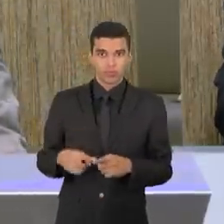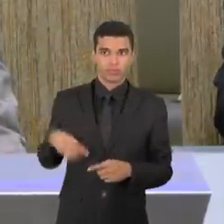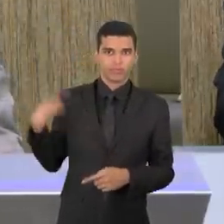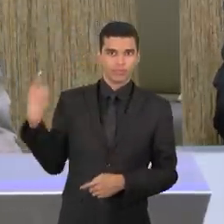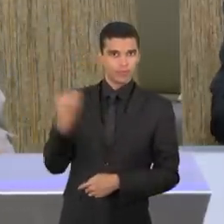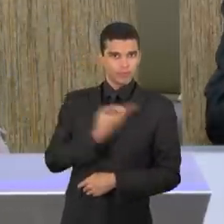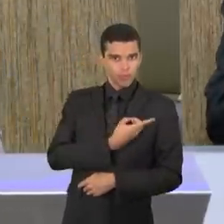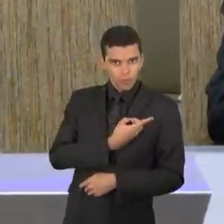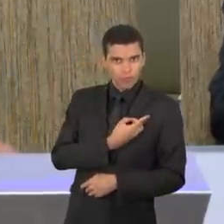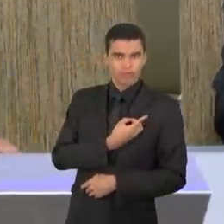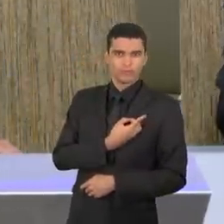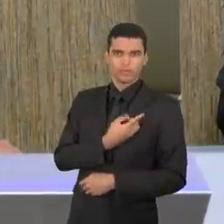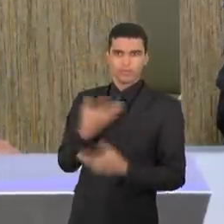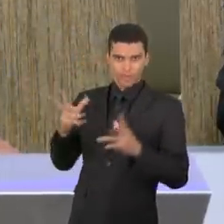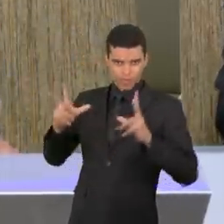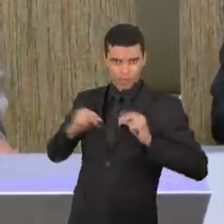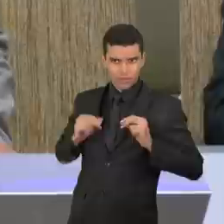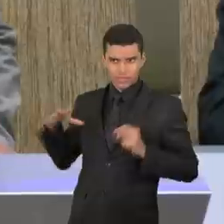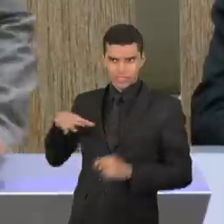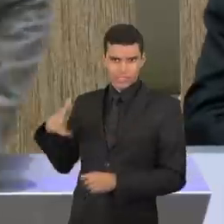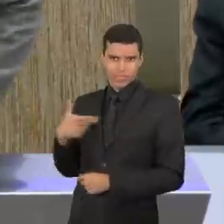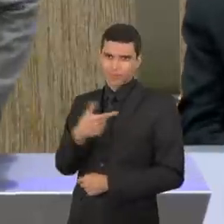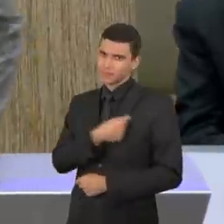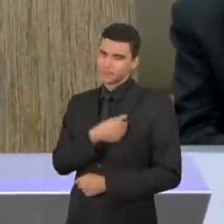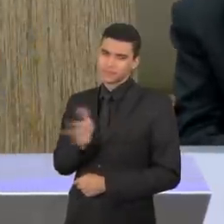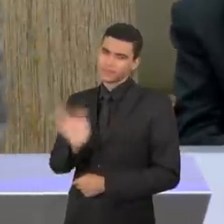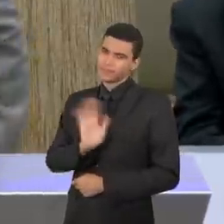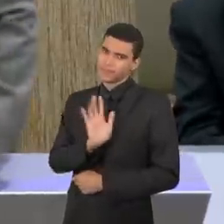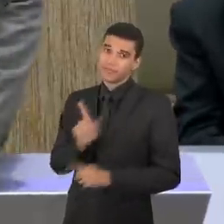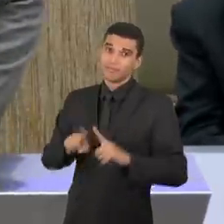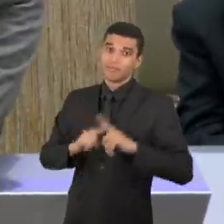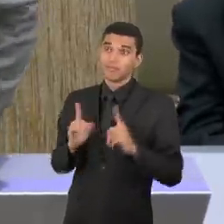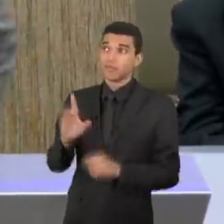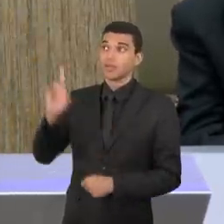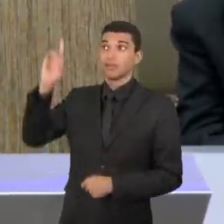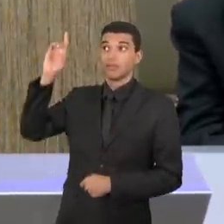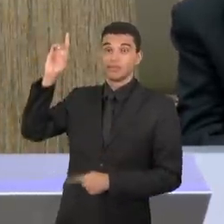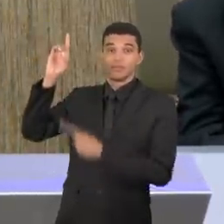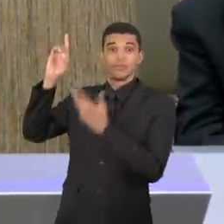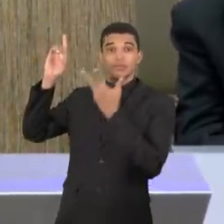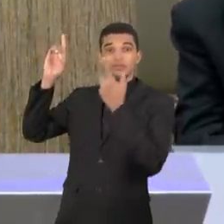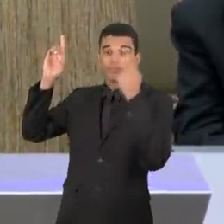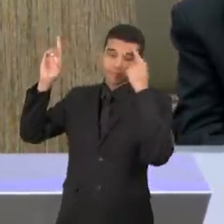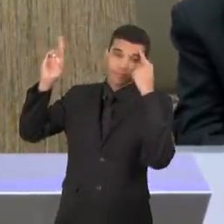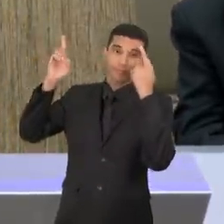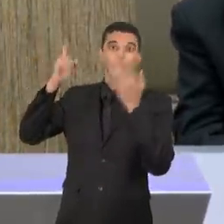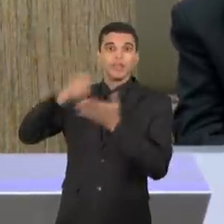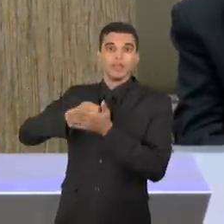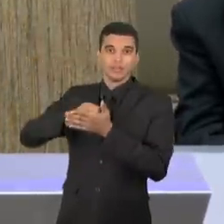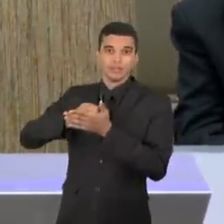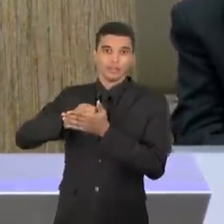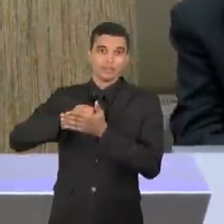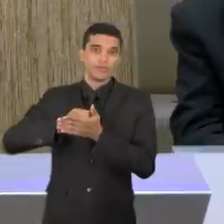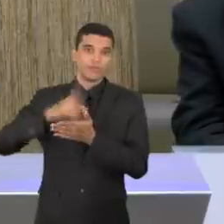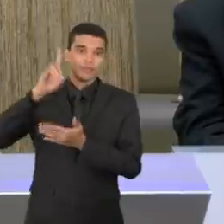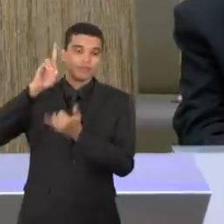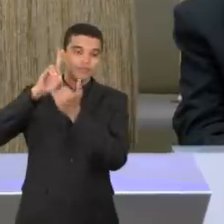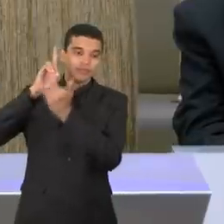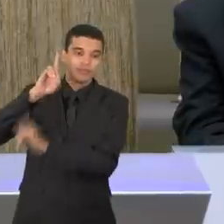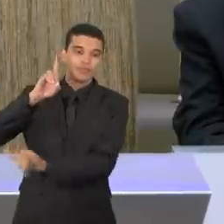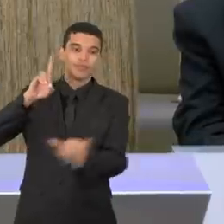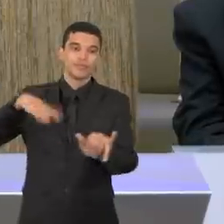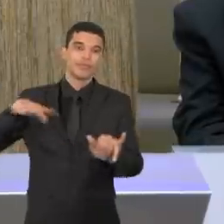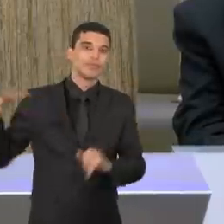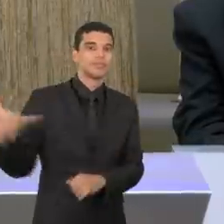3, versículo 22 e 23, Jeremias já dizia: as